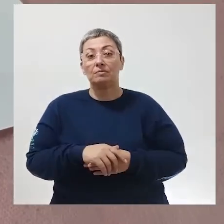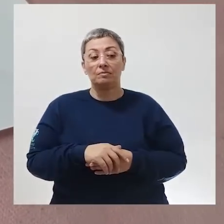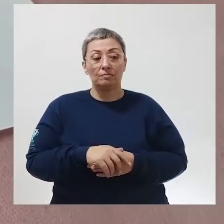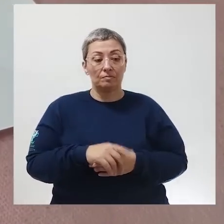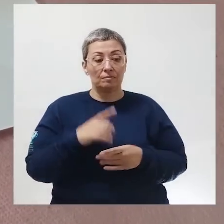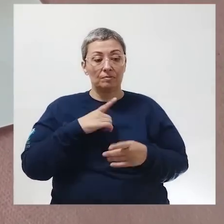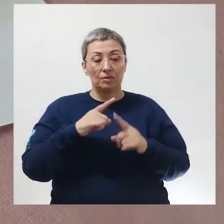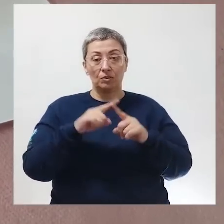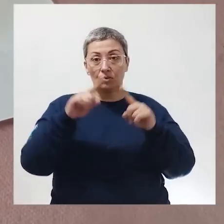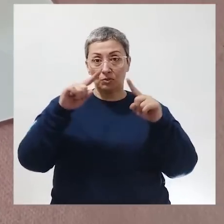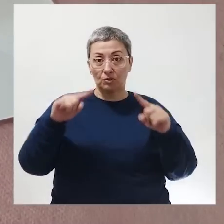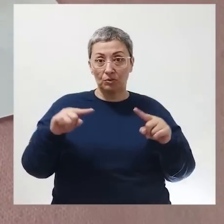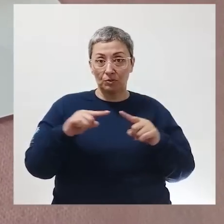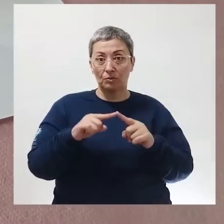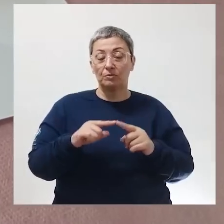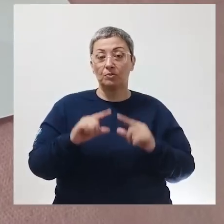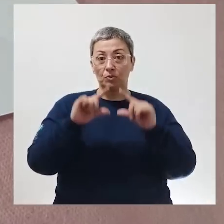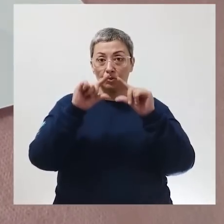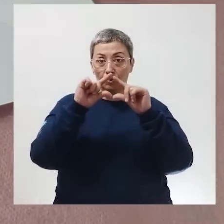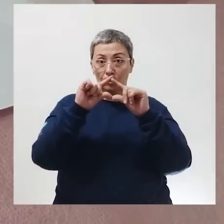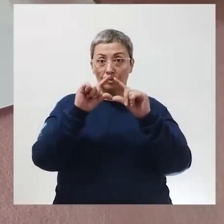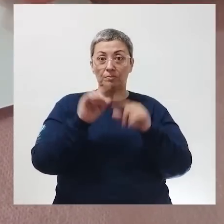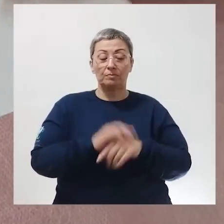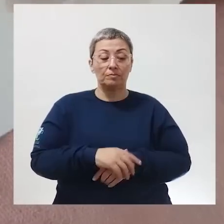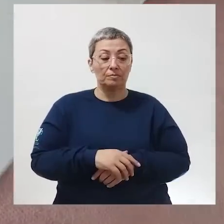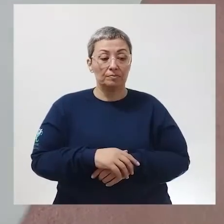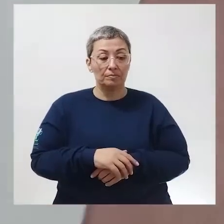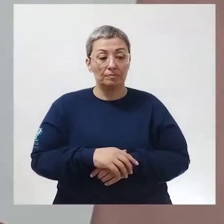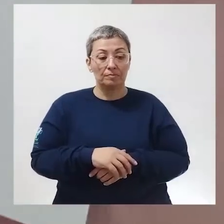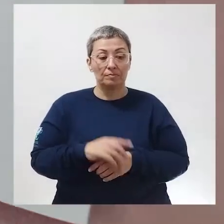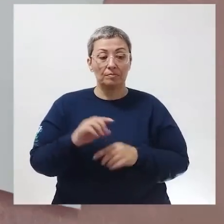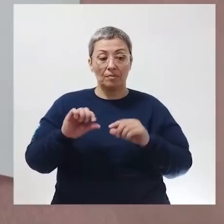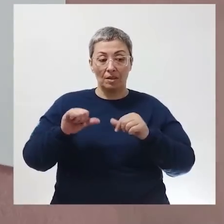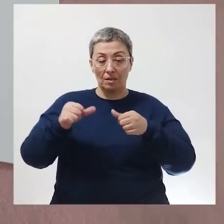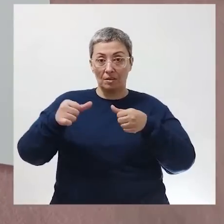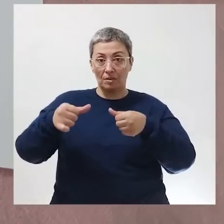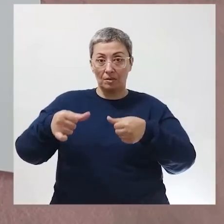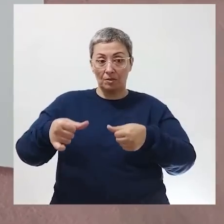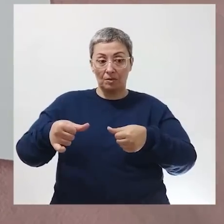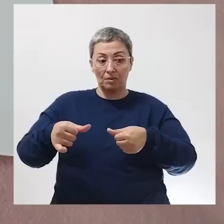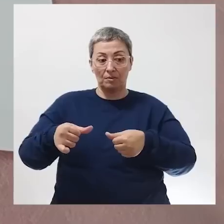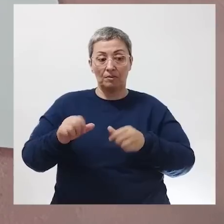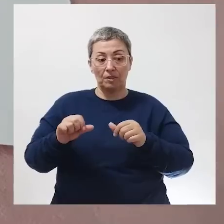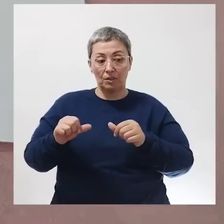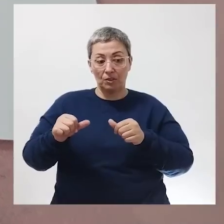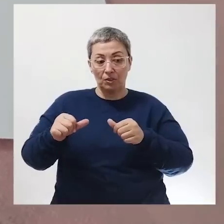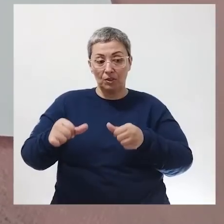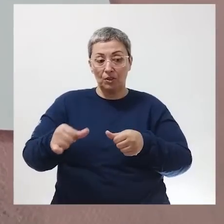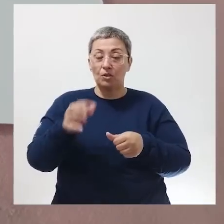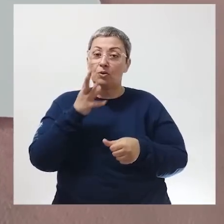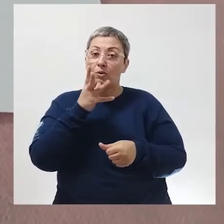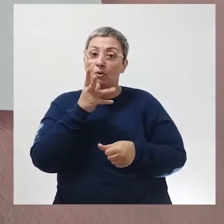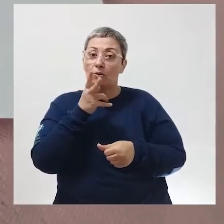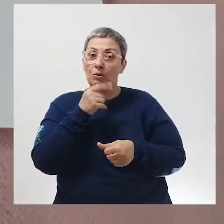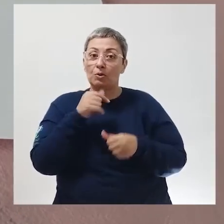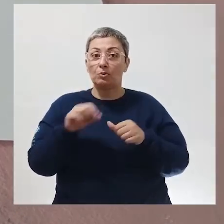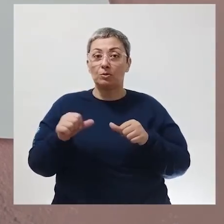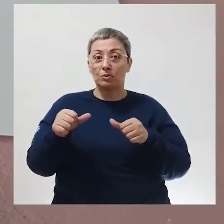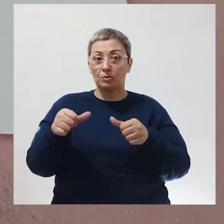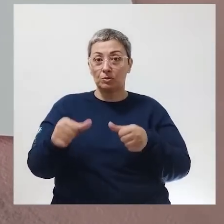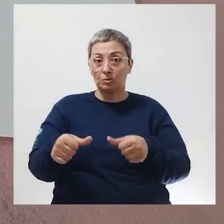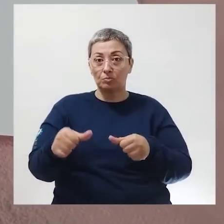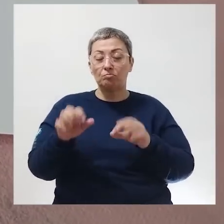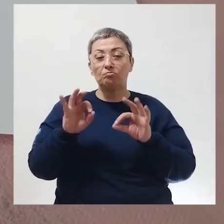ó. Fica um triângulozinho aqui. Marca aqui com o dedo, ó, pra ir puxando